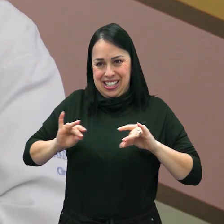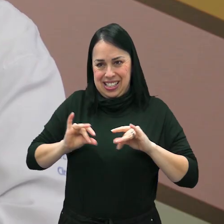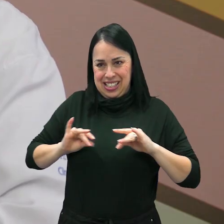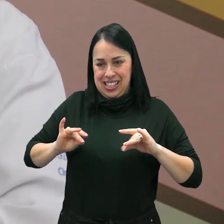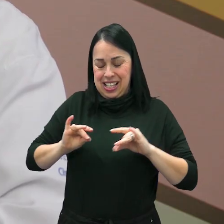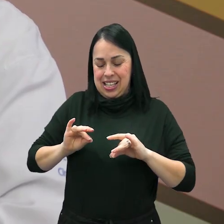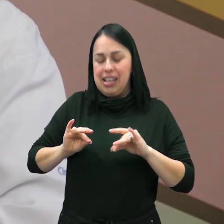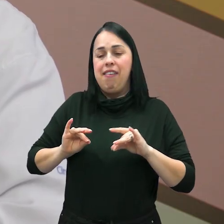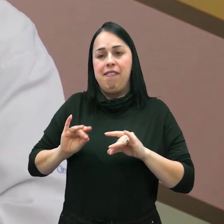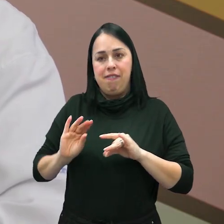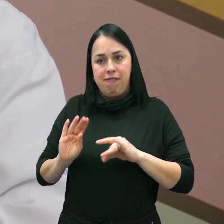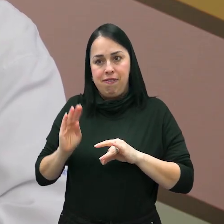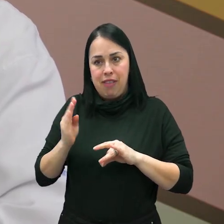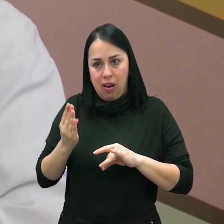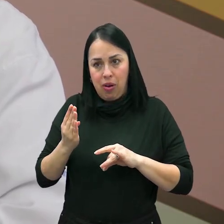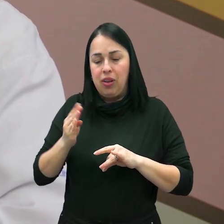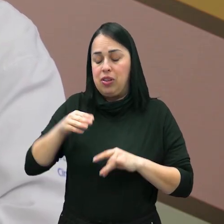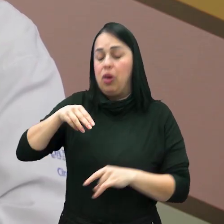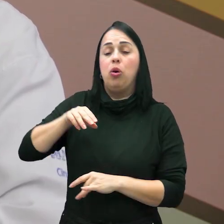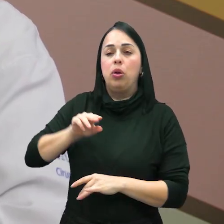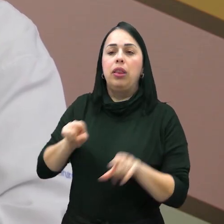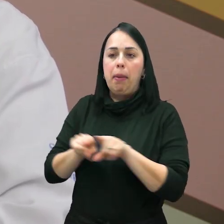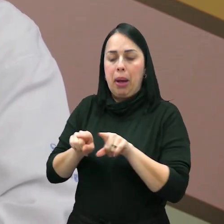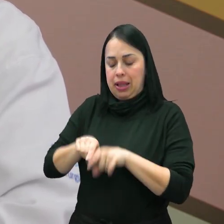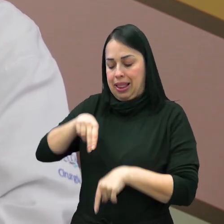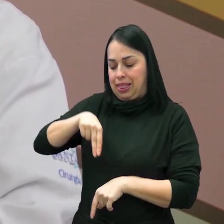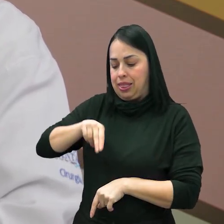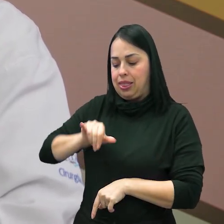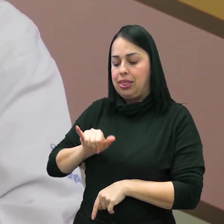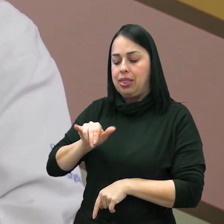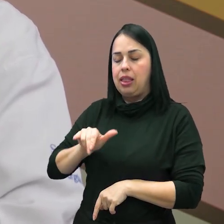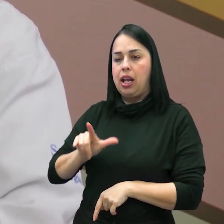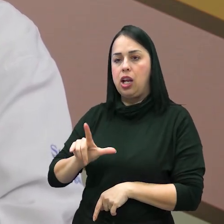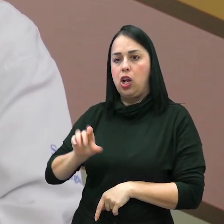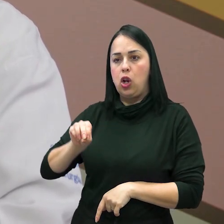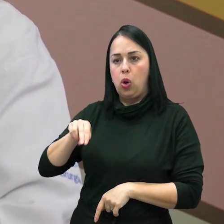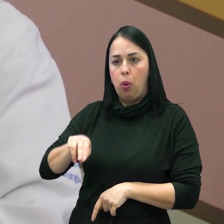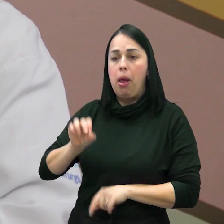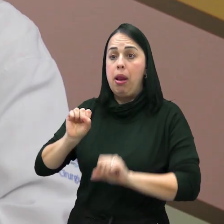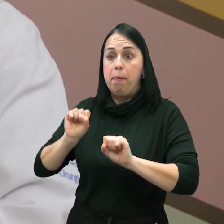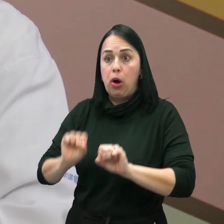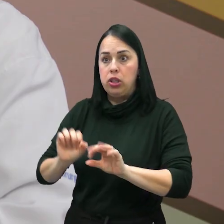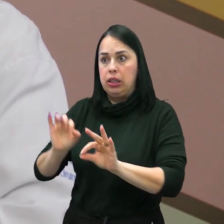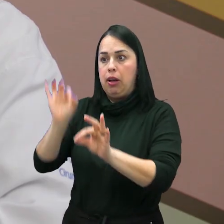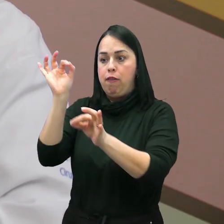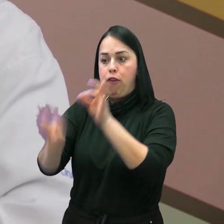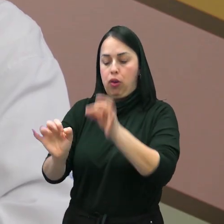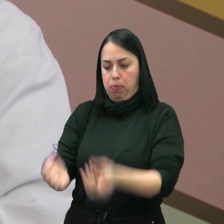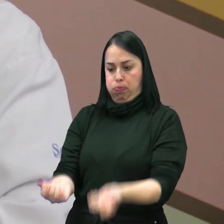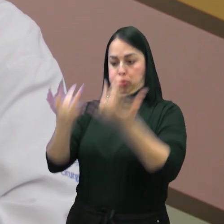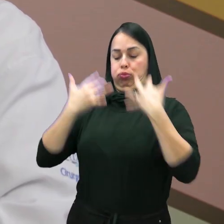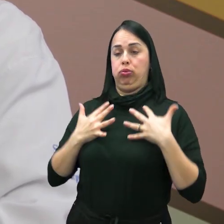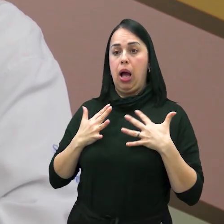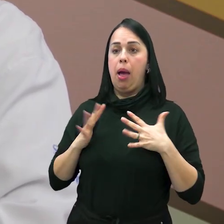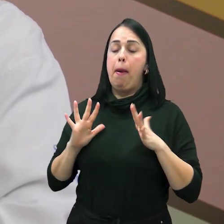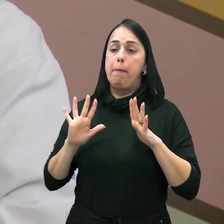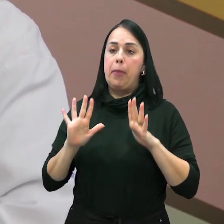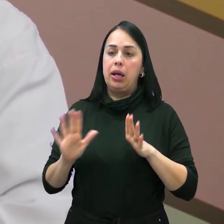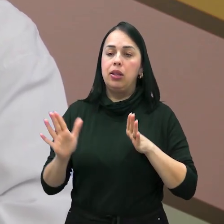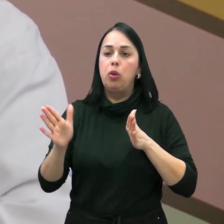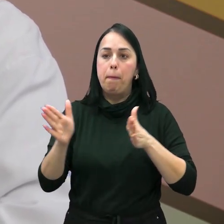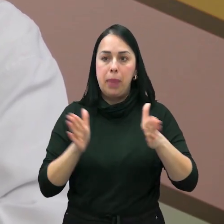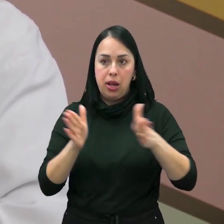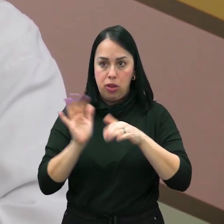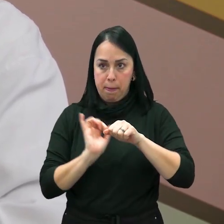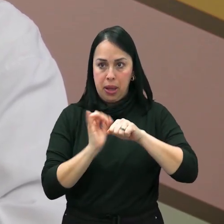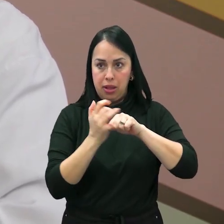muito tecido sintético, principalmente nylon, ele é mais sujeito a incendiar. E, infelizmente,